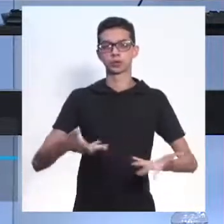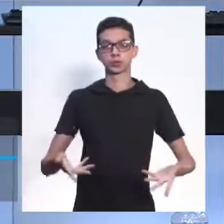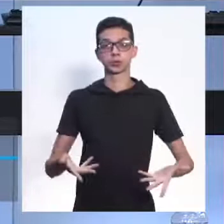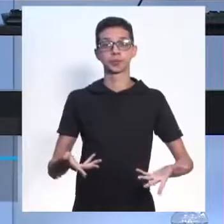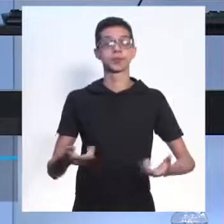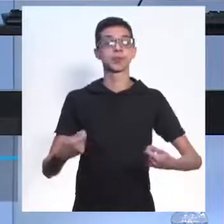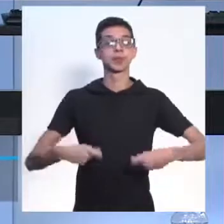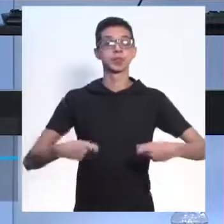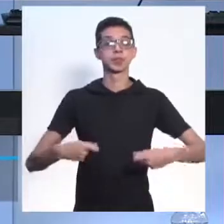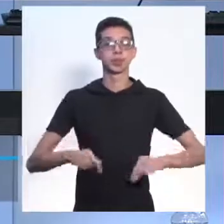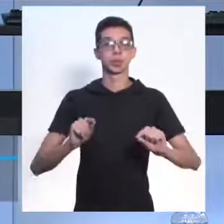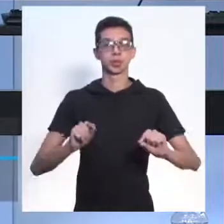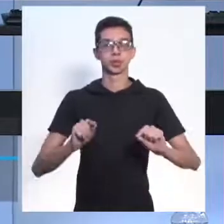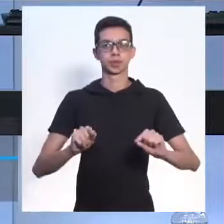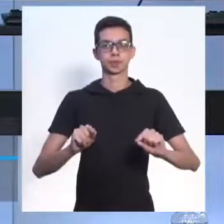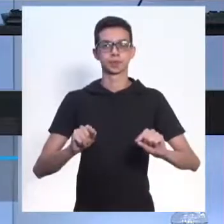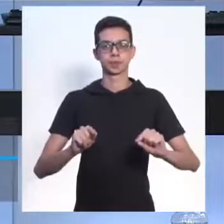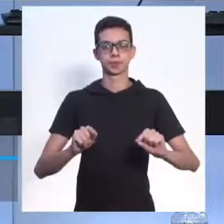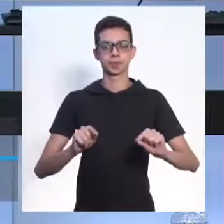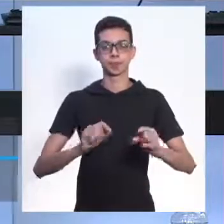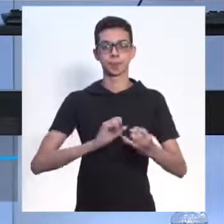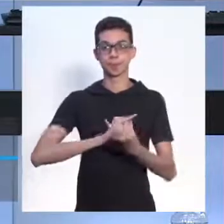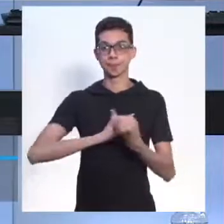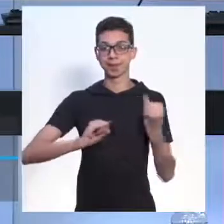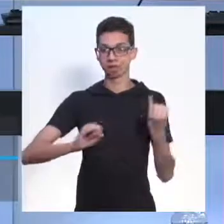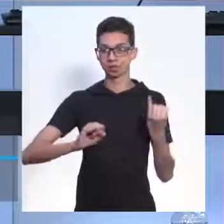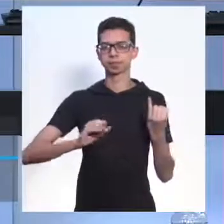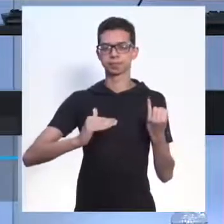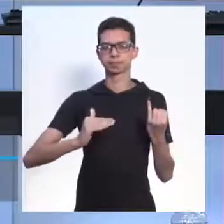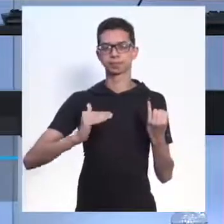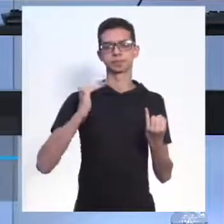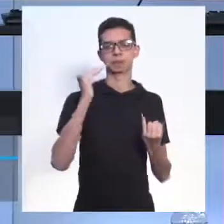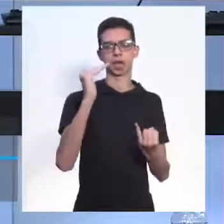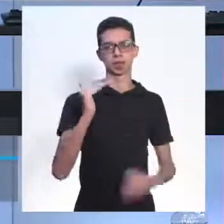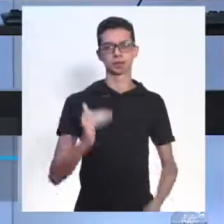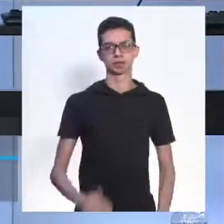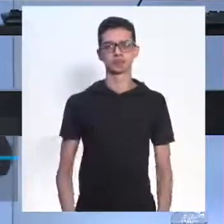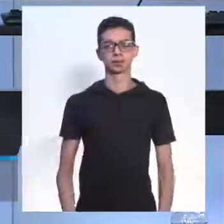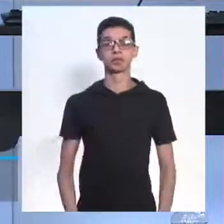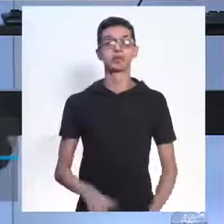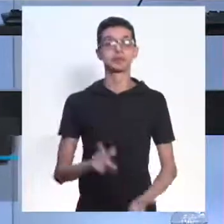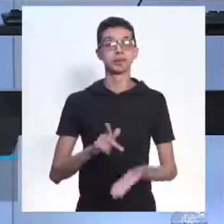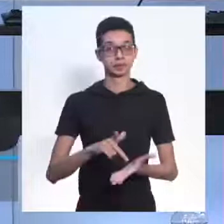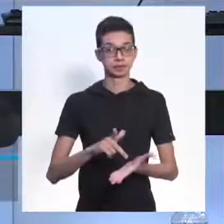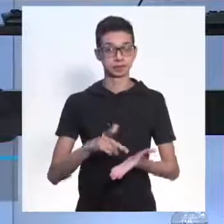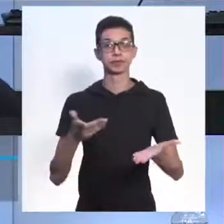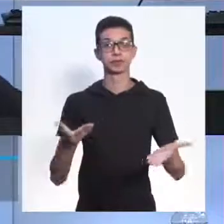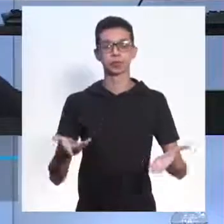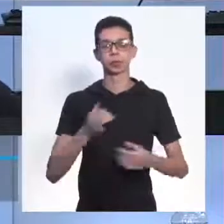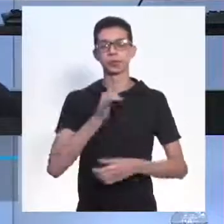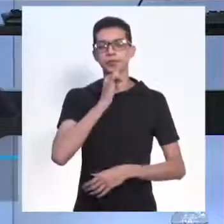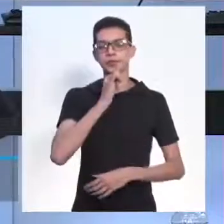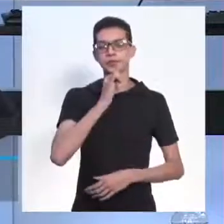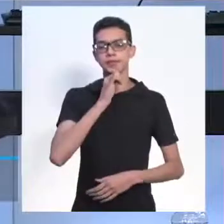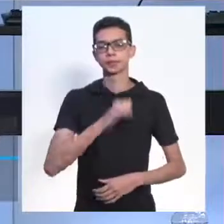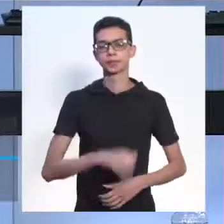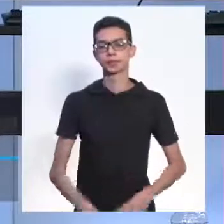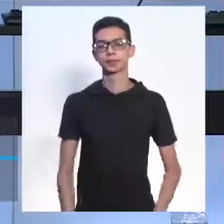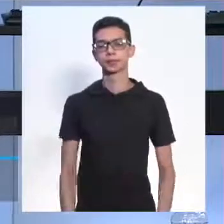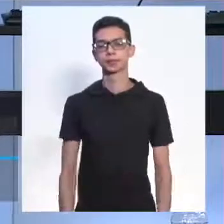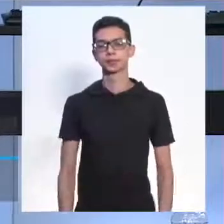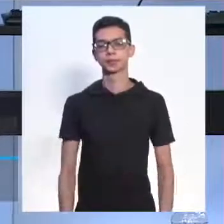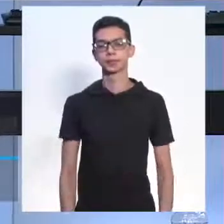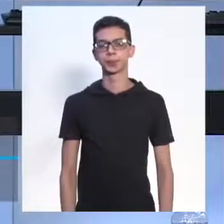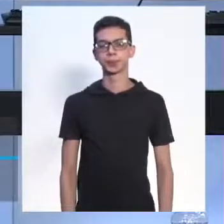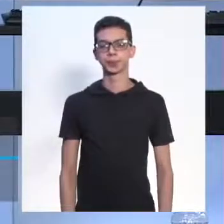precisam obter mais da metade dos votos É exatamente esse Então esse